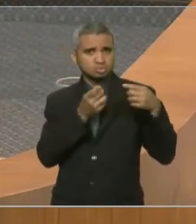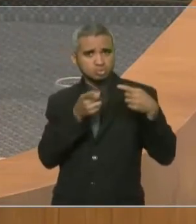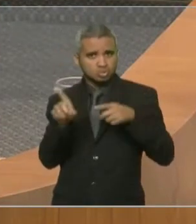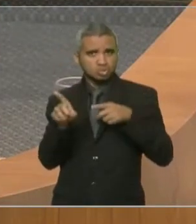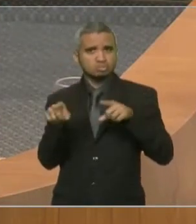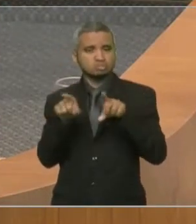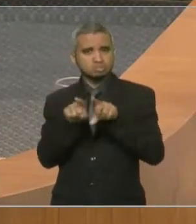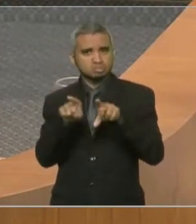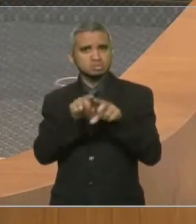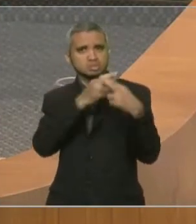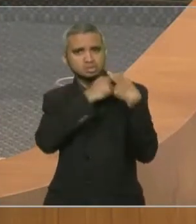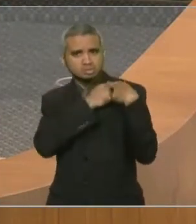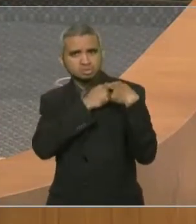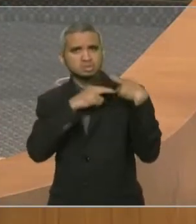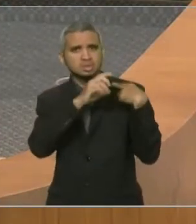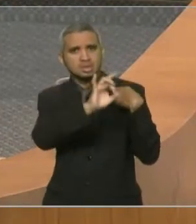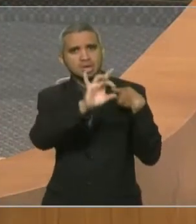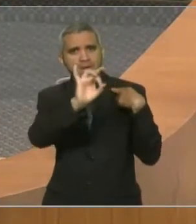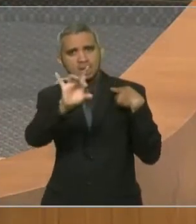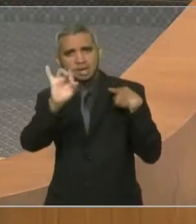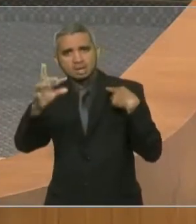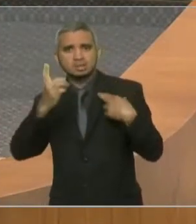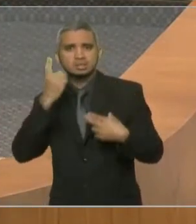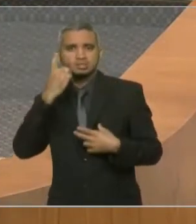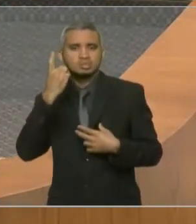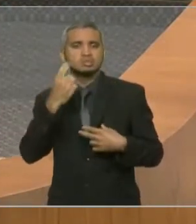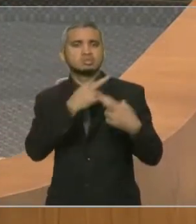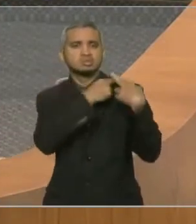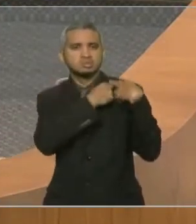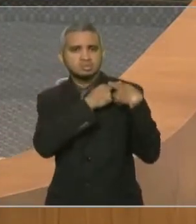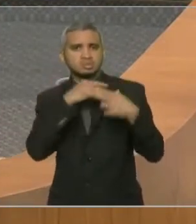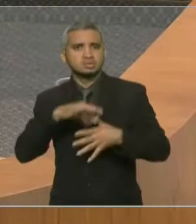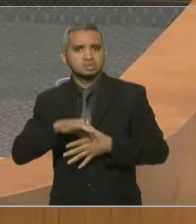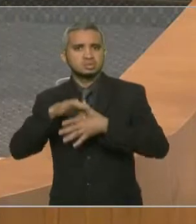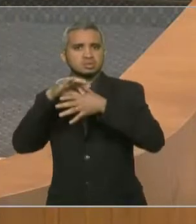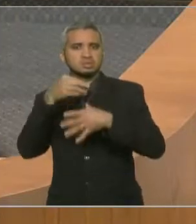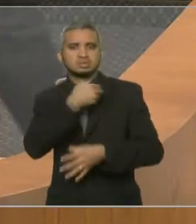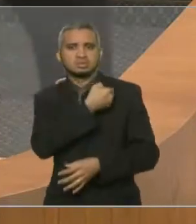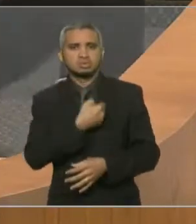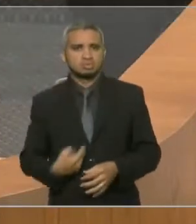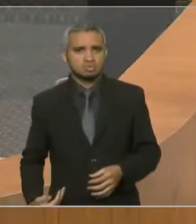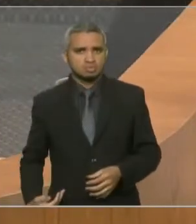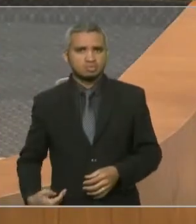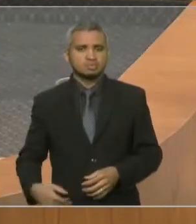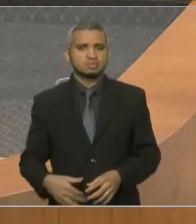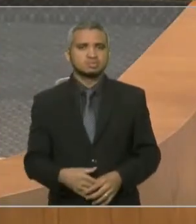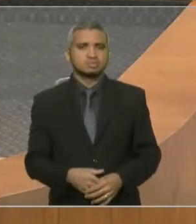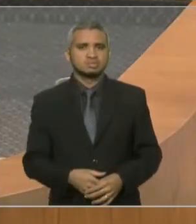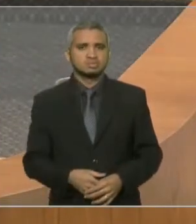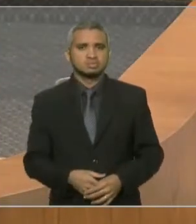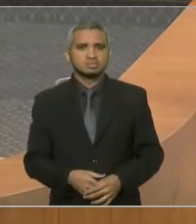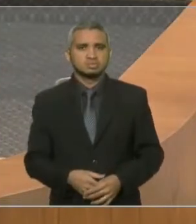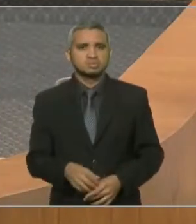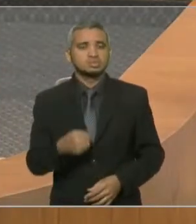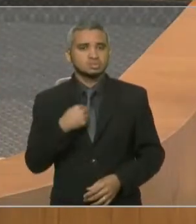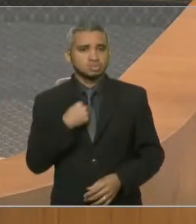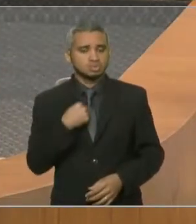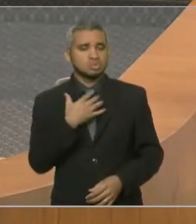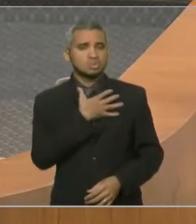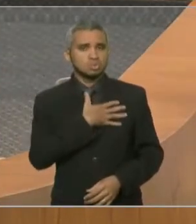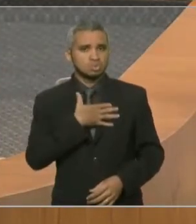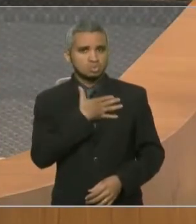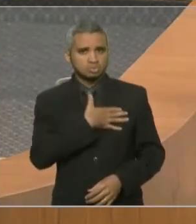responsabilidade de cada deputado, do líder do governo, que a gente tem a nossa prerrogativa. Gostei do